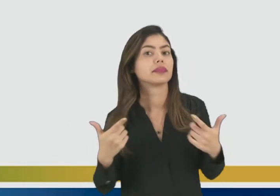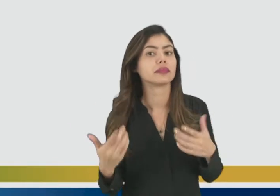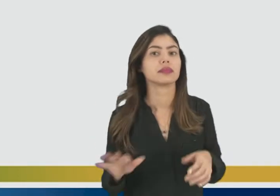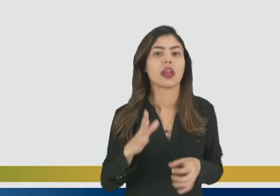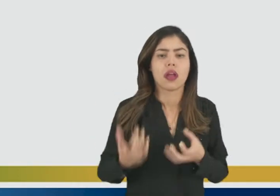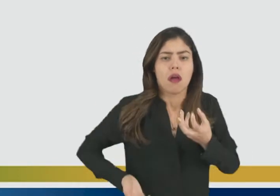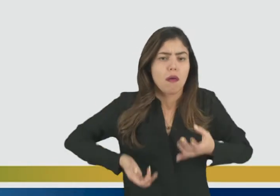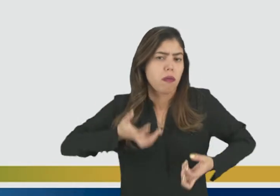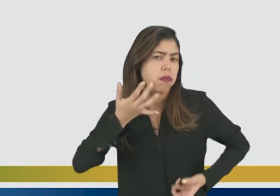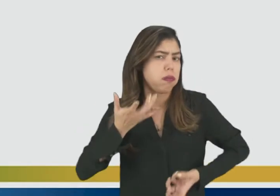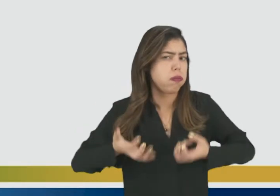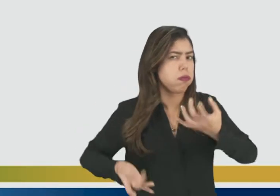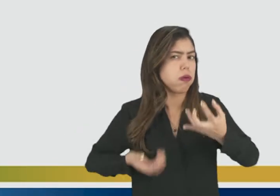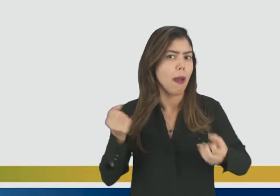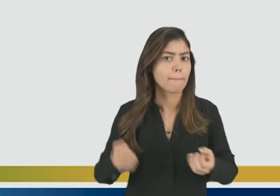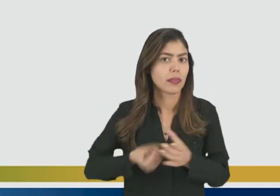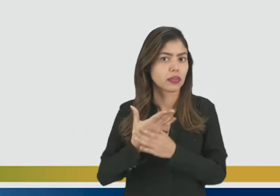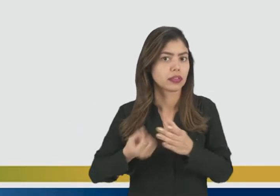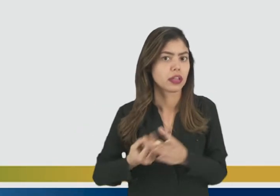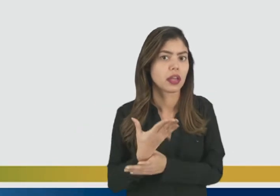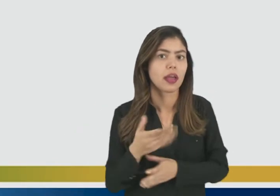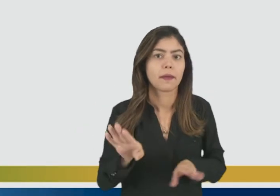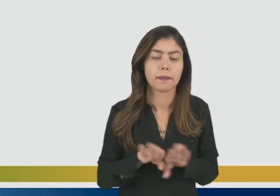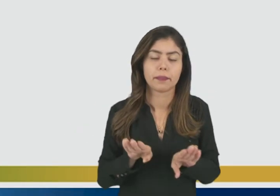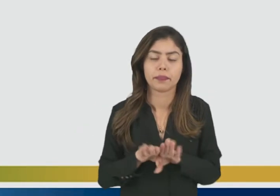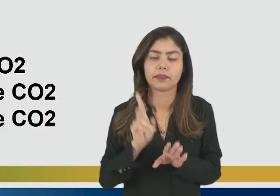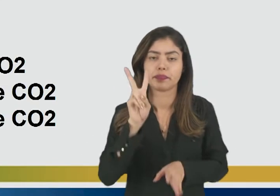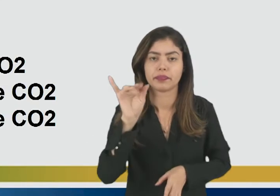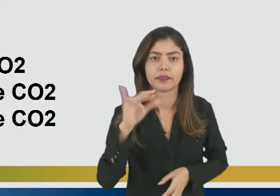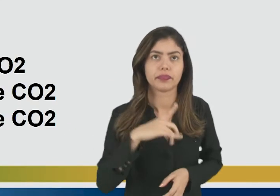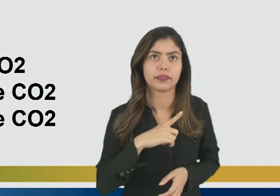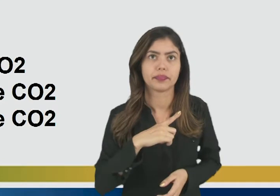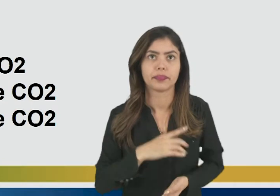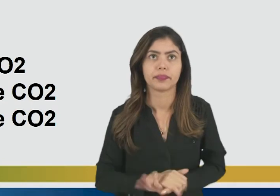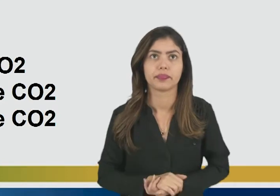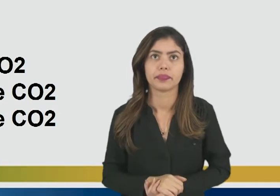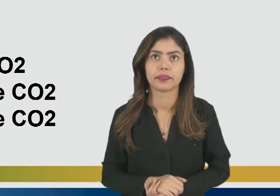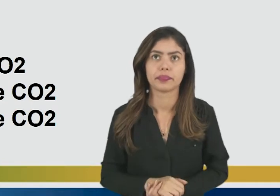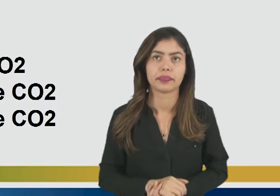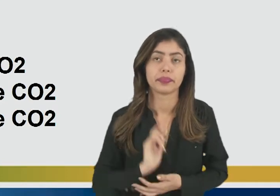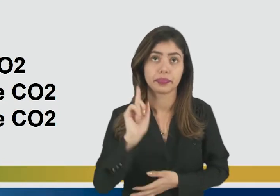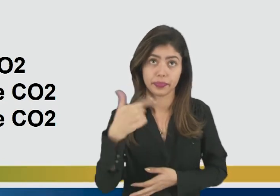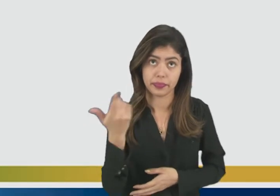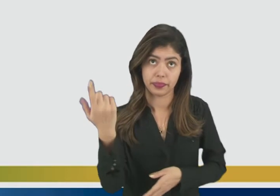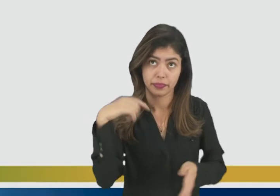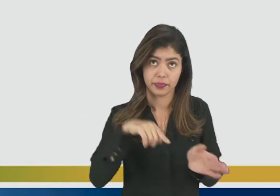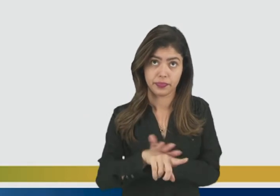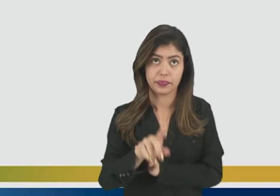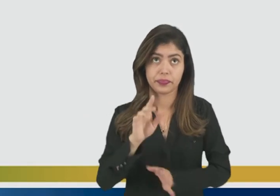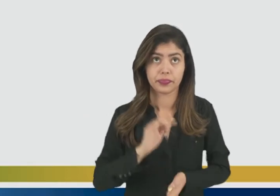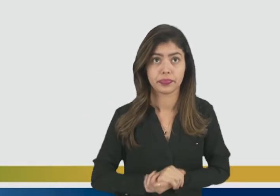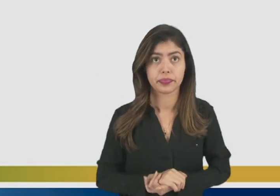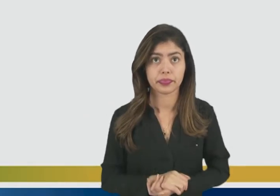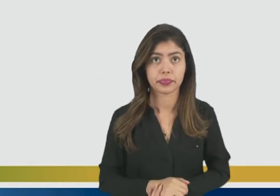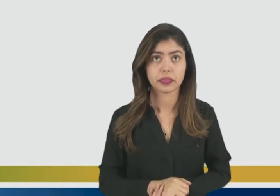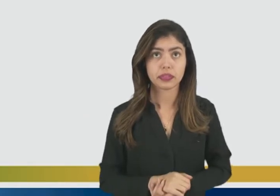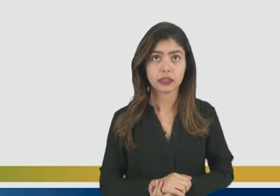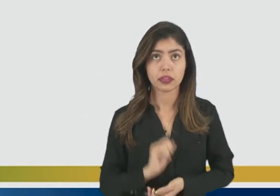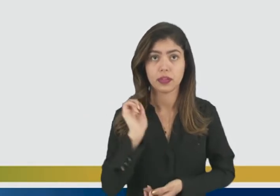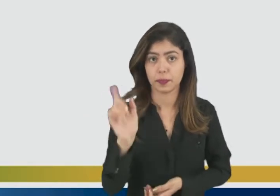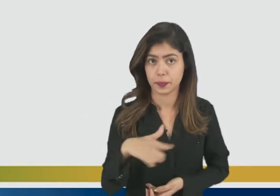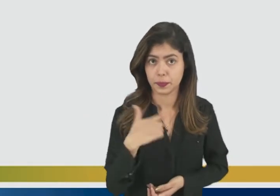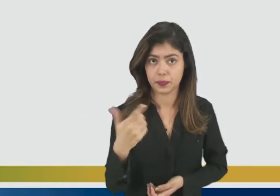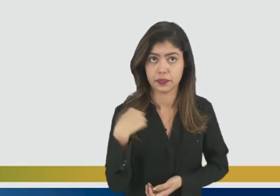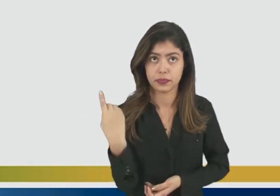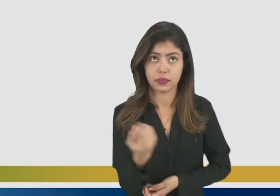calor produzida por combustível queimado. Então, vamos à próxima questão. Na próxima questão,